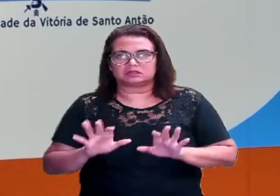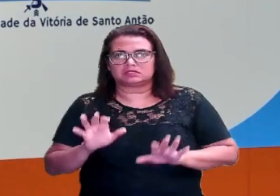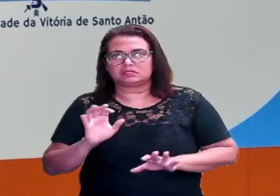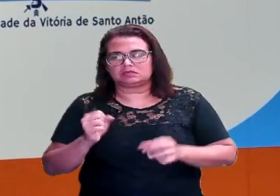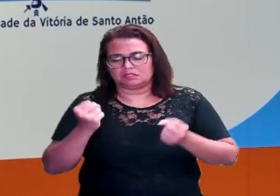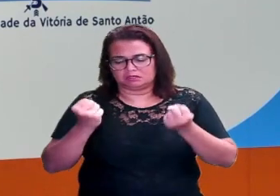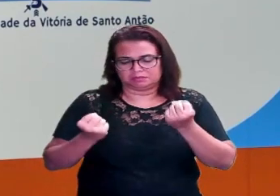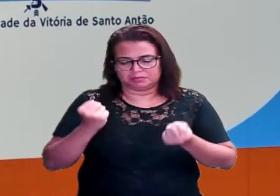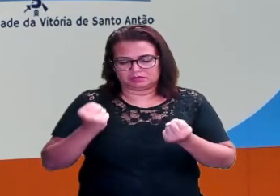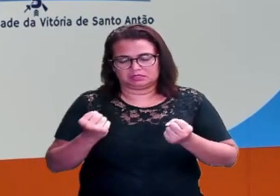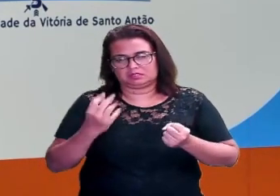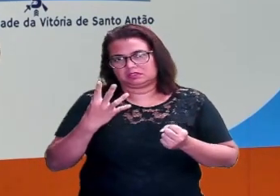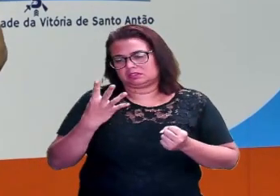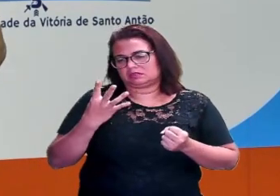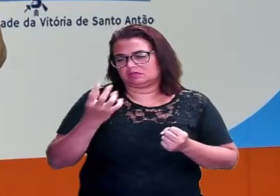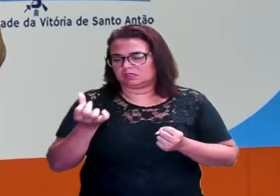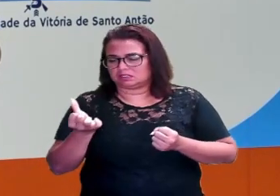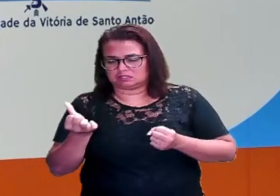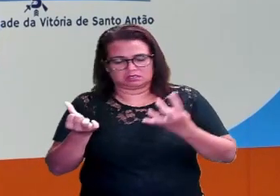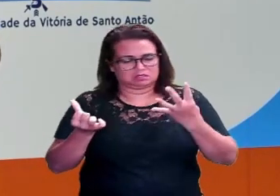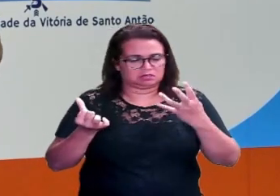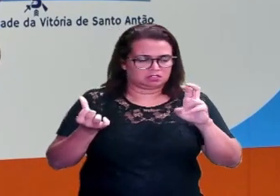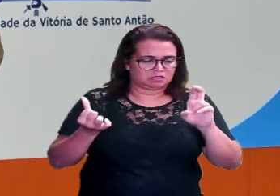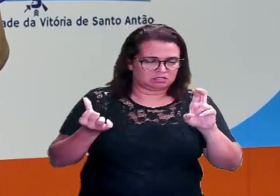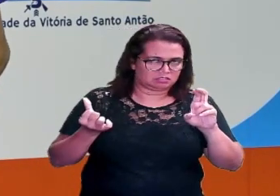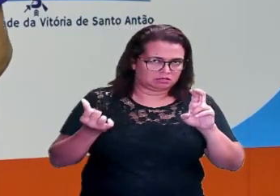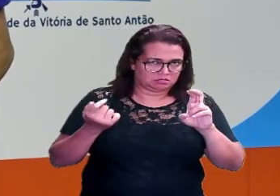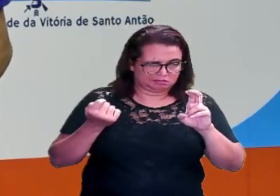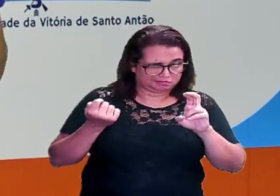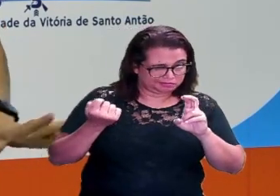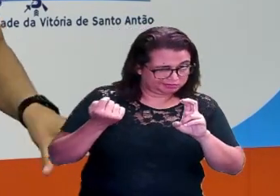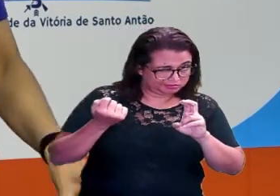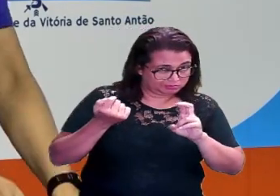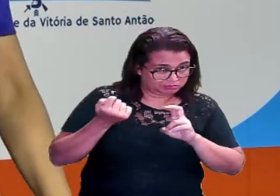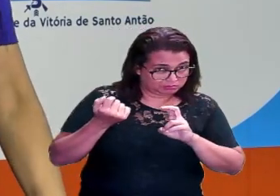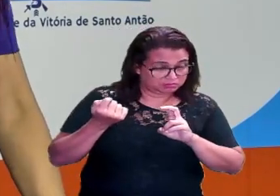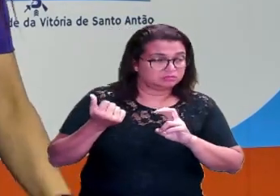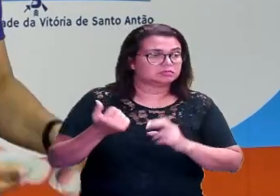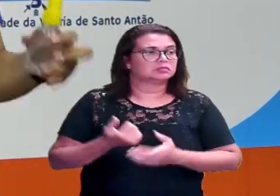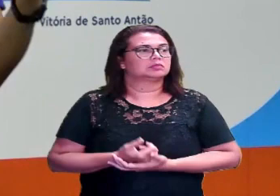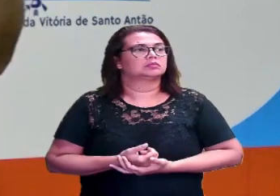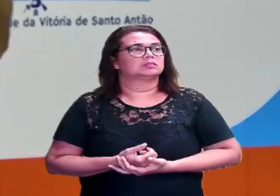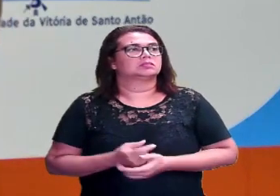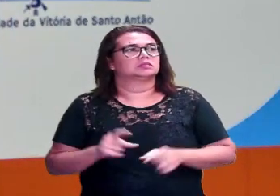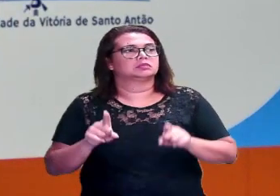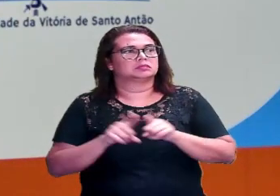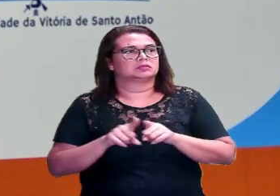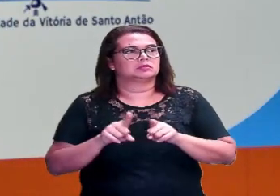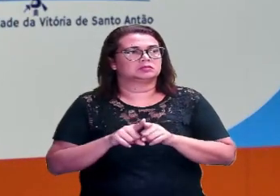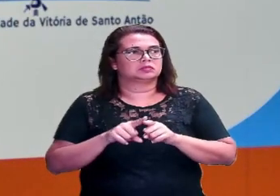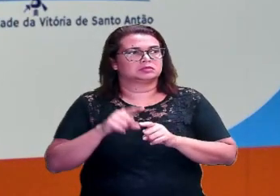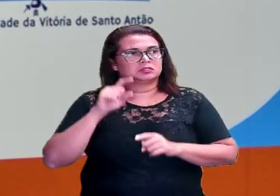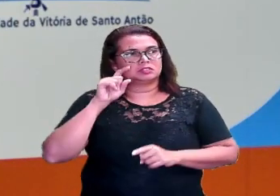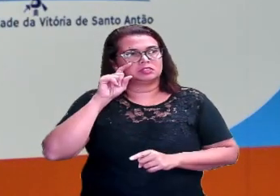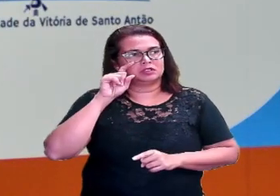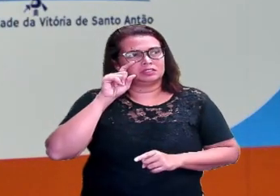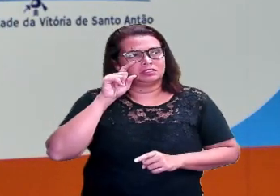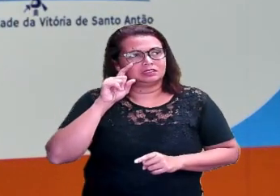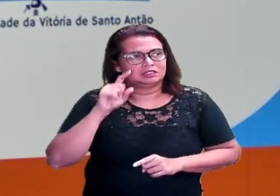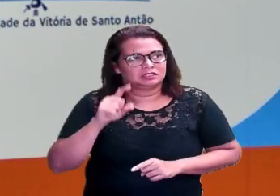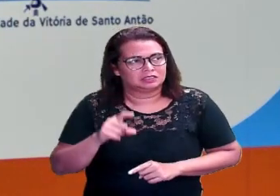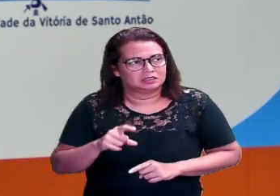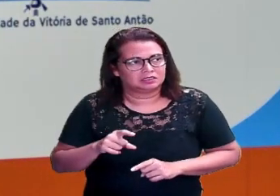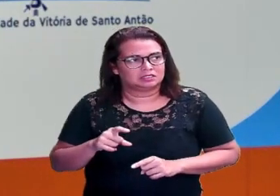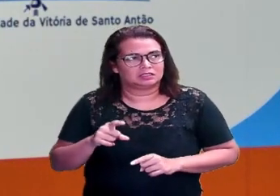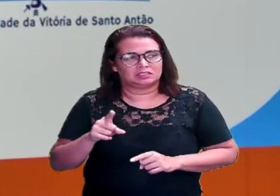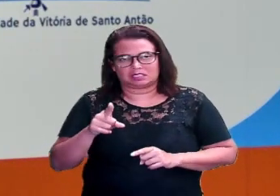passou só um pouquinho, 46, ok? Então, vamos lá. A mesma coisa, ó, eu posso utilizar com isso. Aqui eu não vou